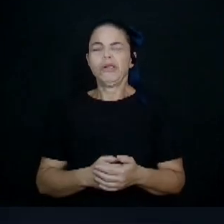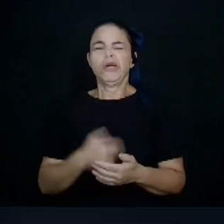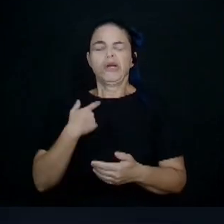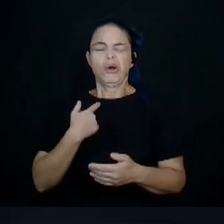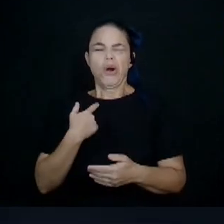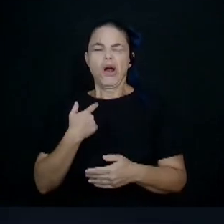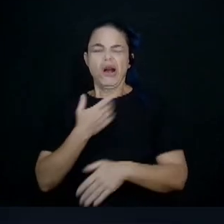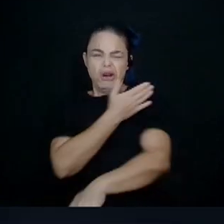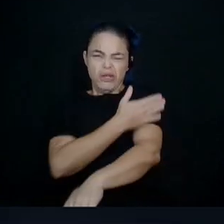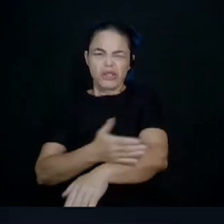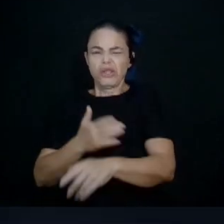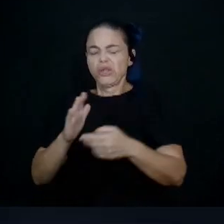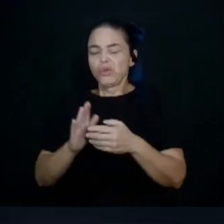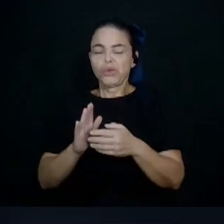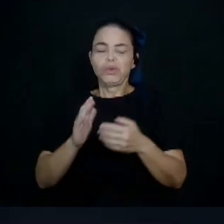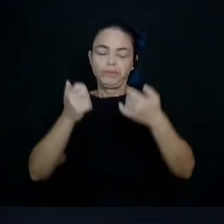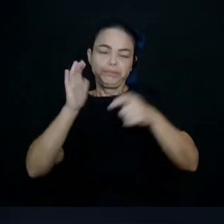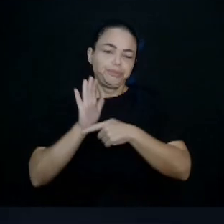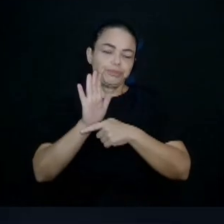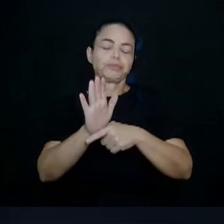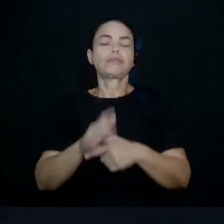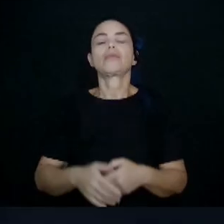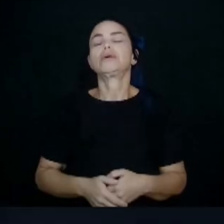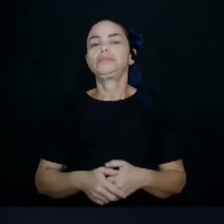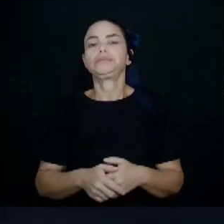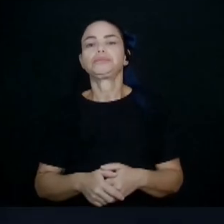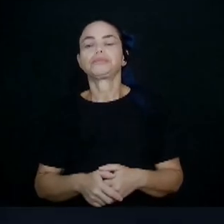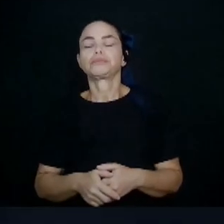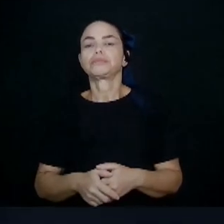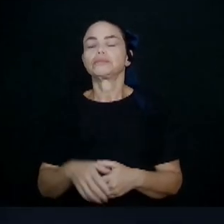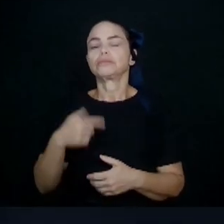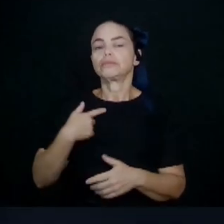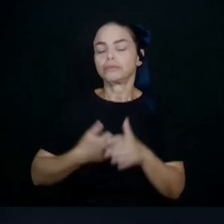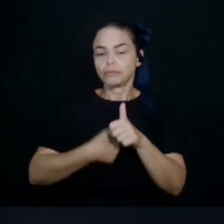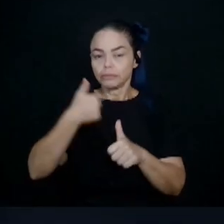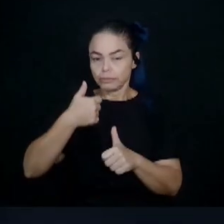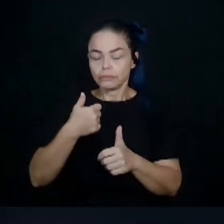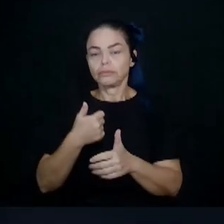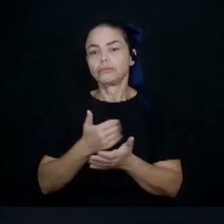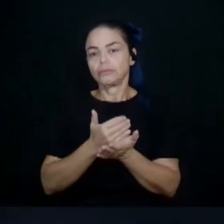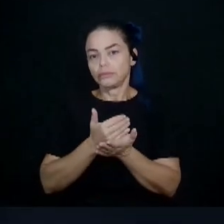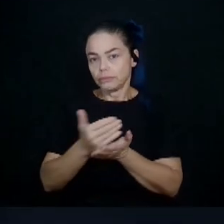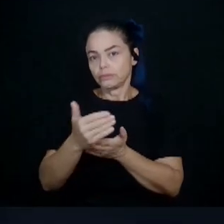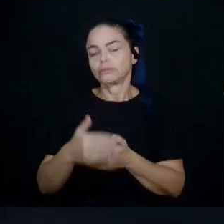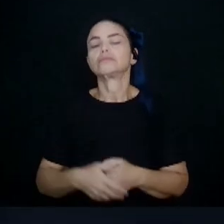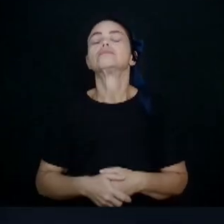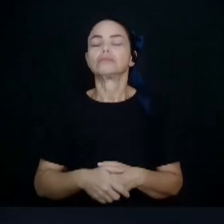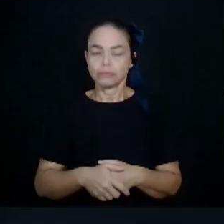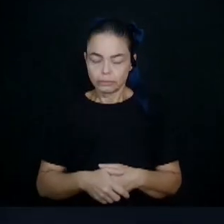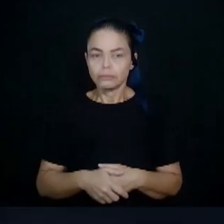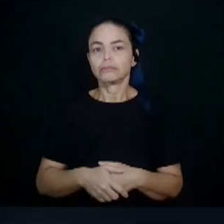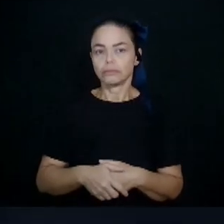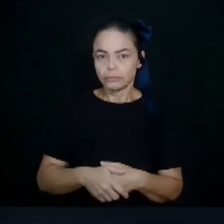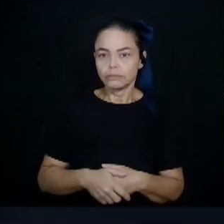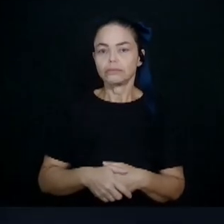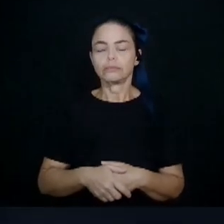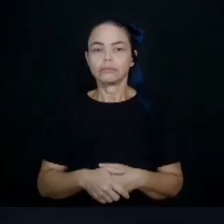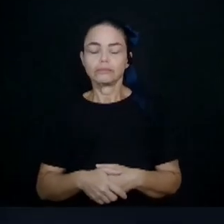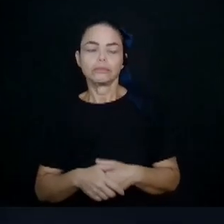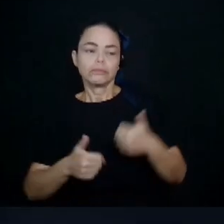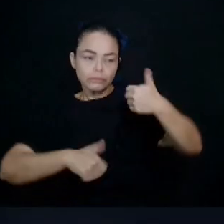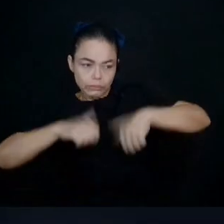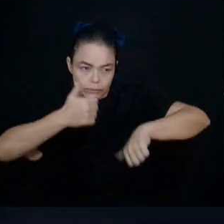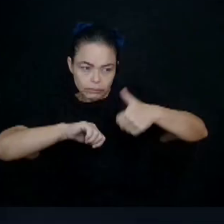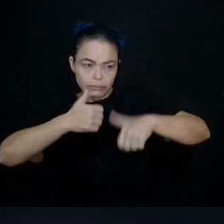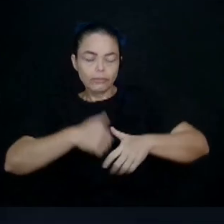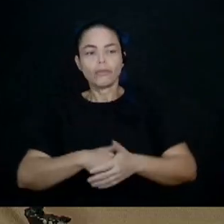ela aborda essa questão e qual o primeiro passo para a gente poder fazer uma avaliação e iniciar